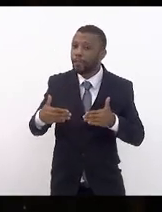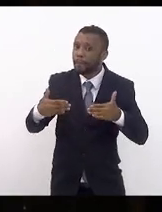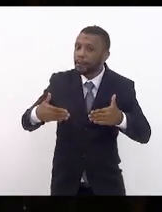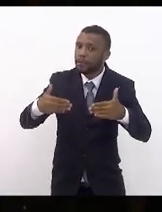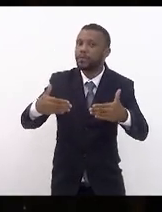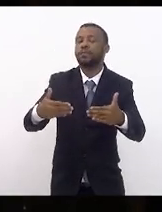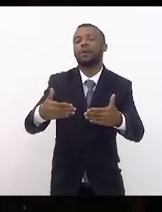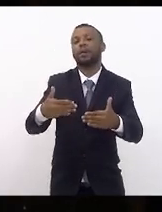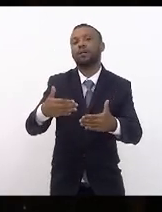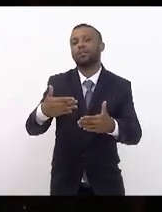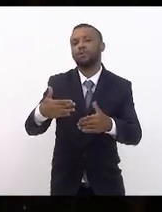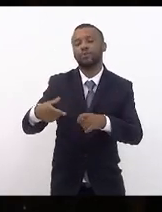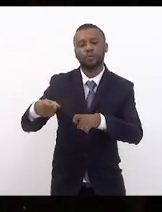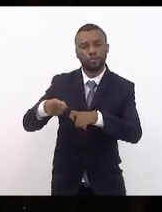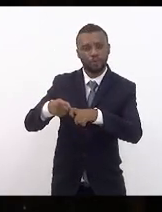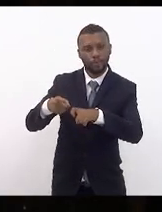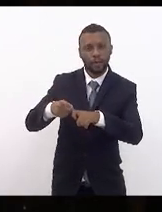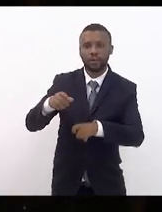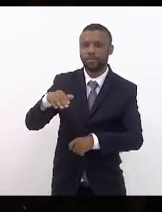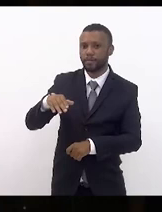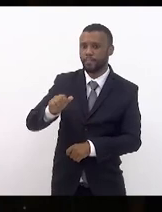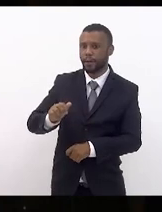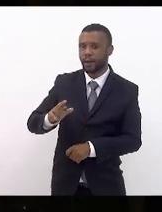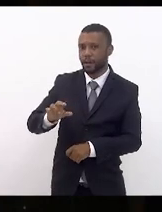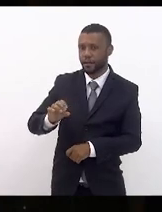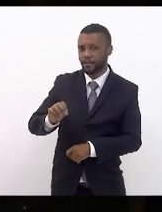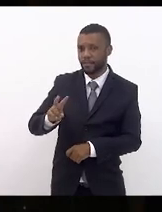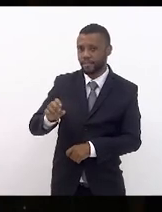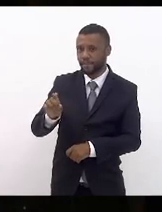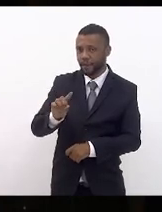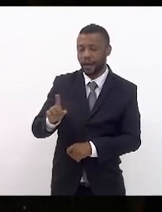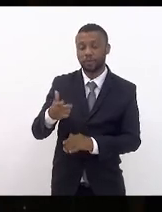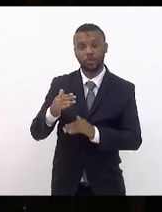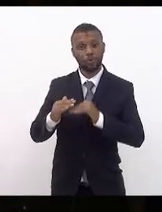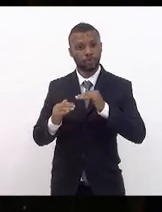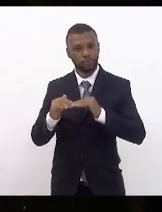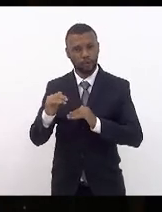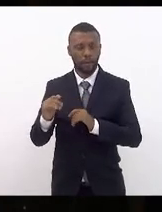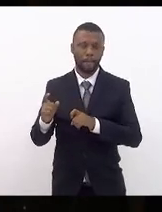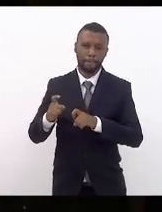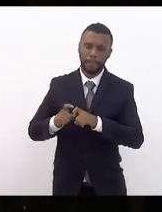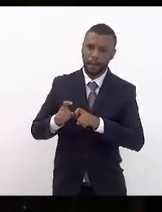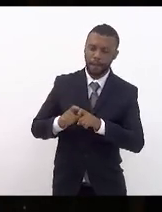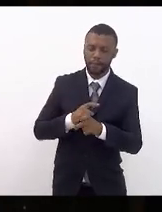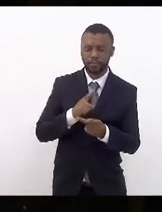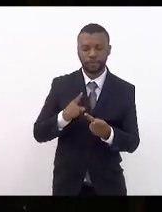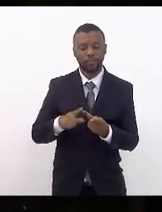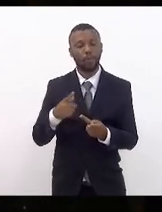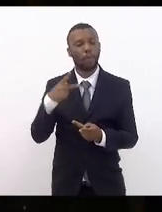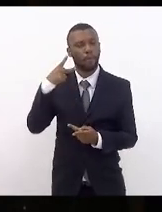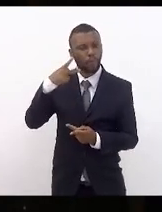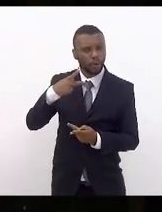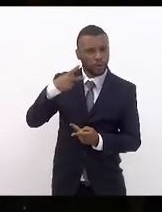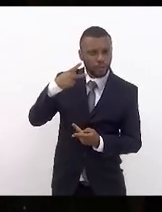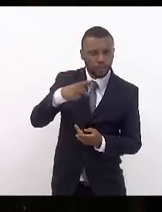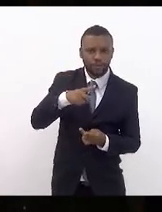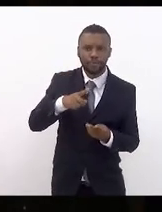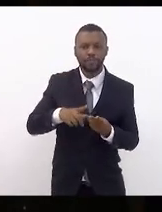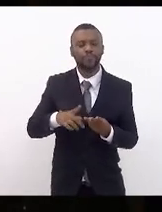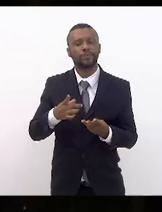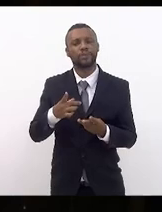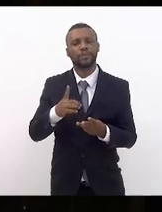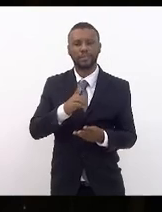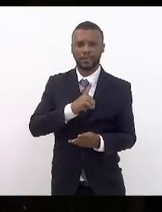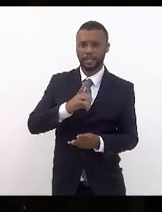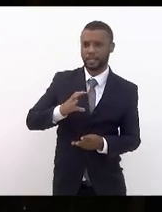do Dr. Mário Vaz, como médico, como político, como diácono, como